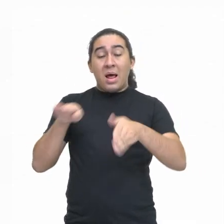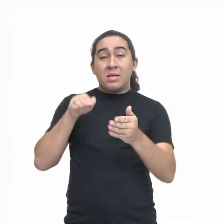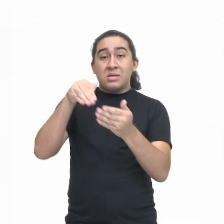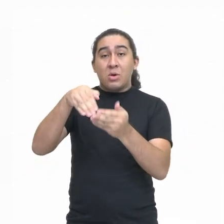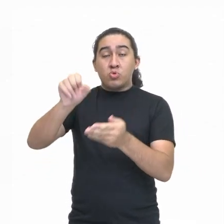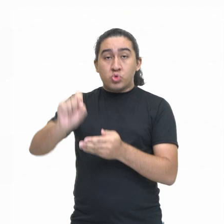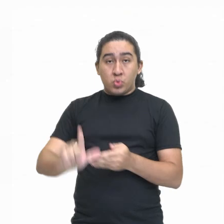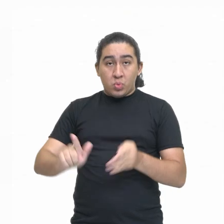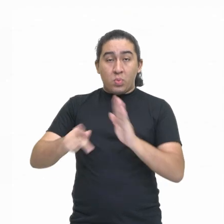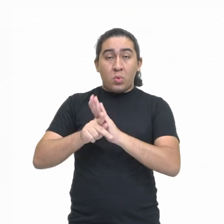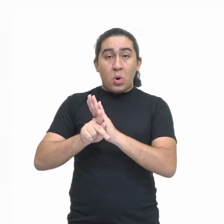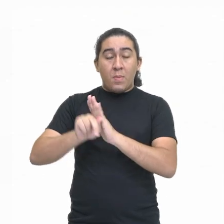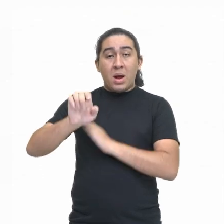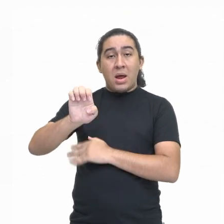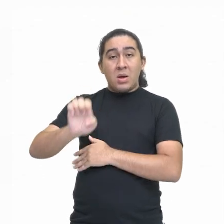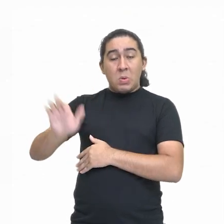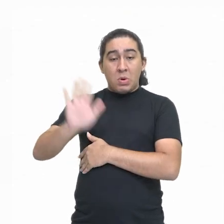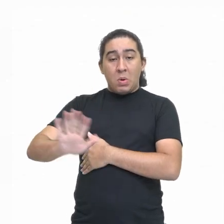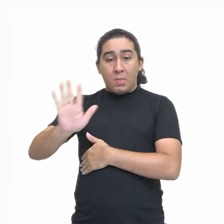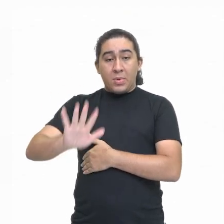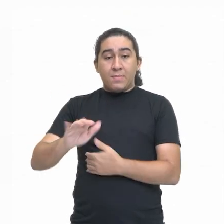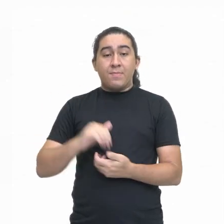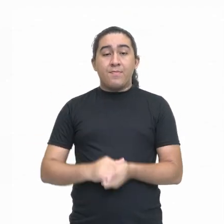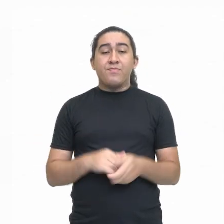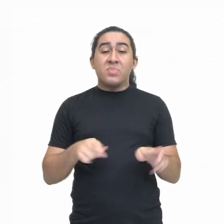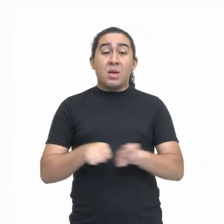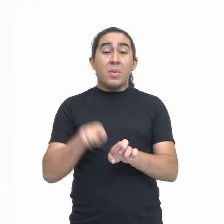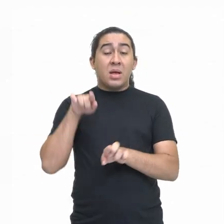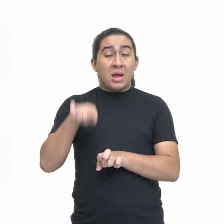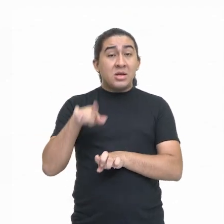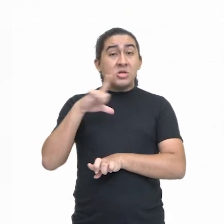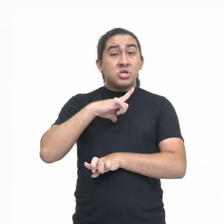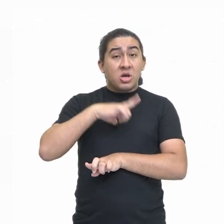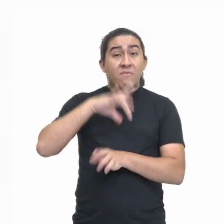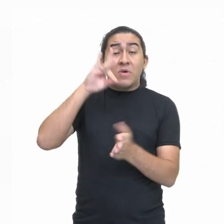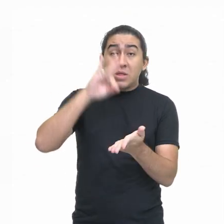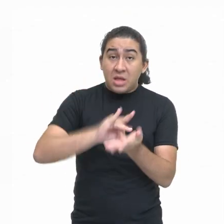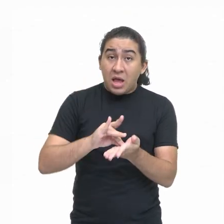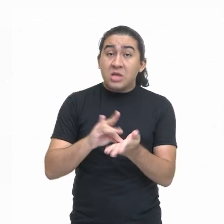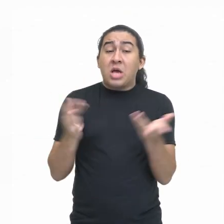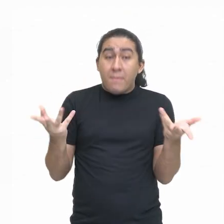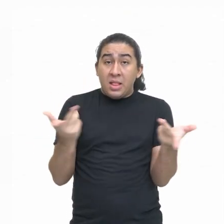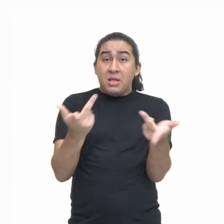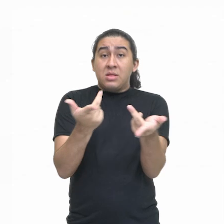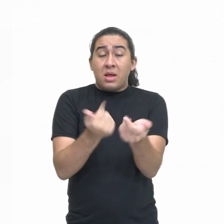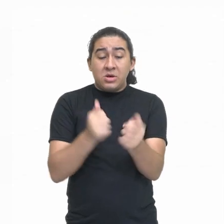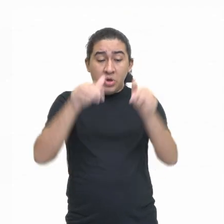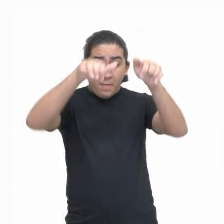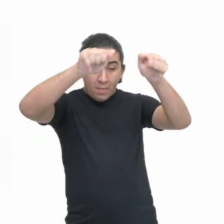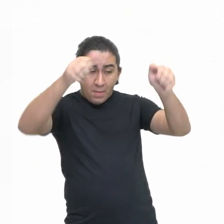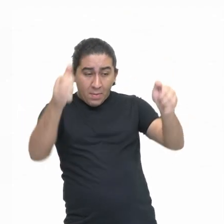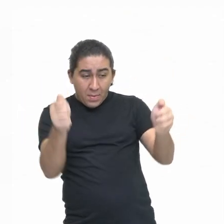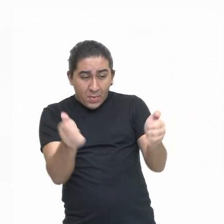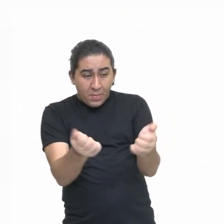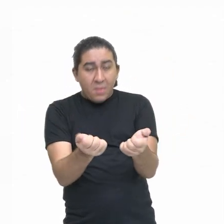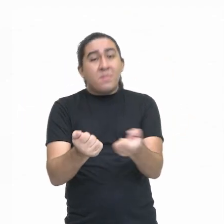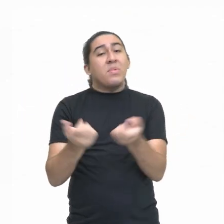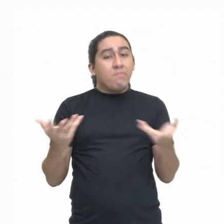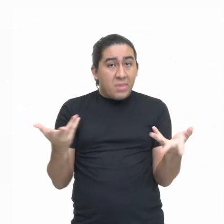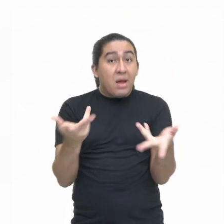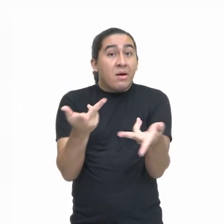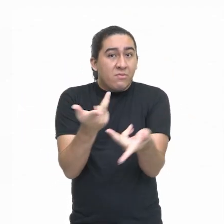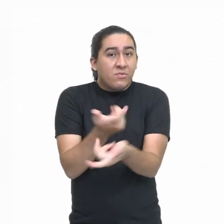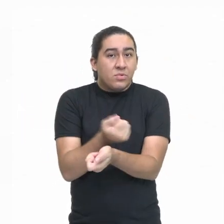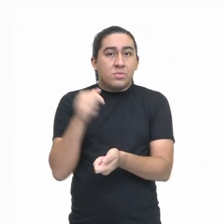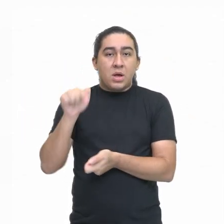bom? Também eram exímios construtores, escritores e artesãos, tá? Essa economia